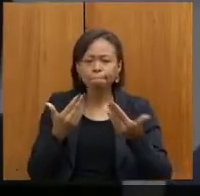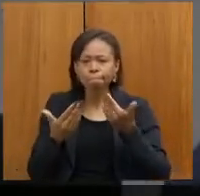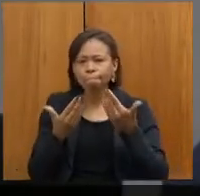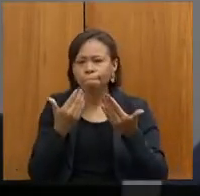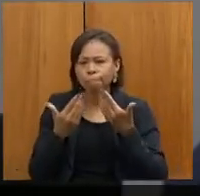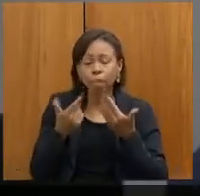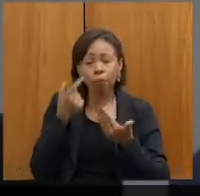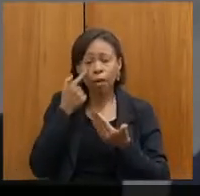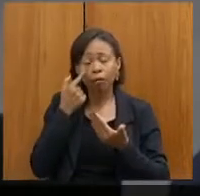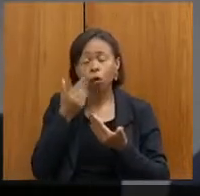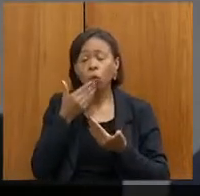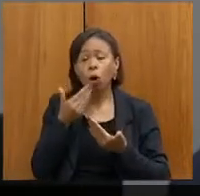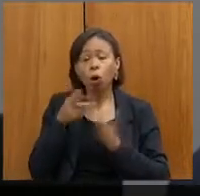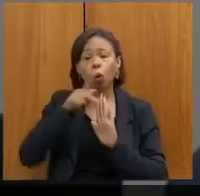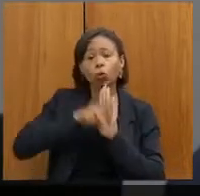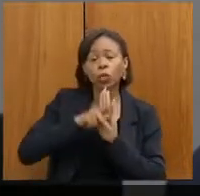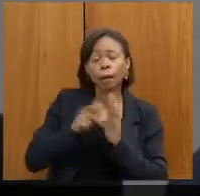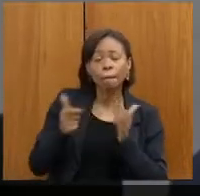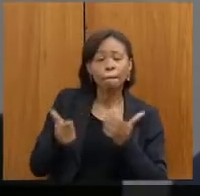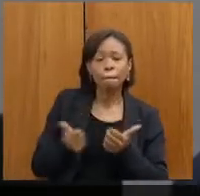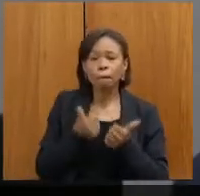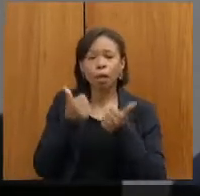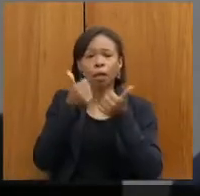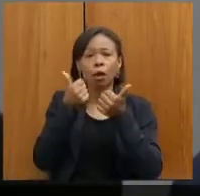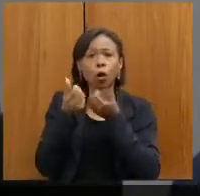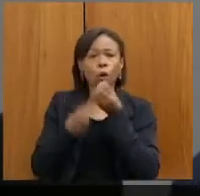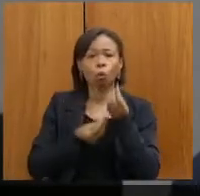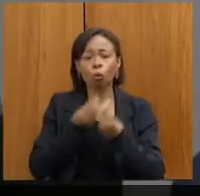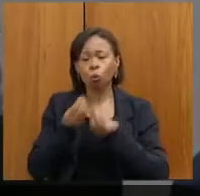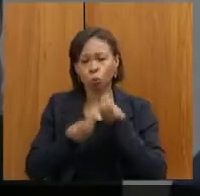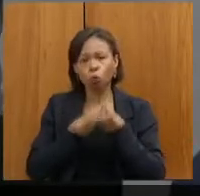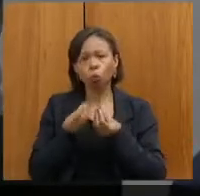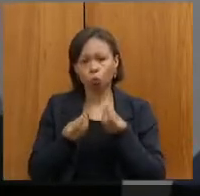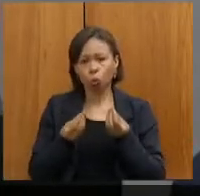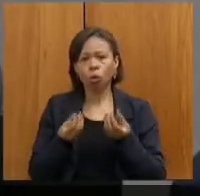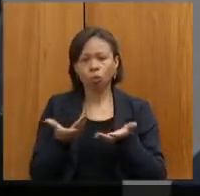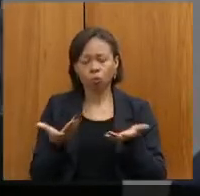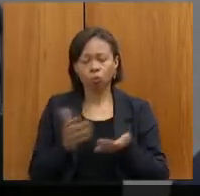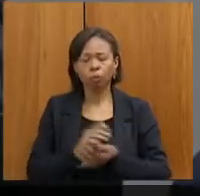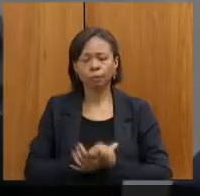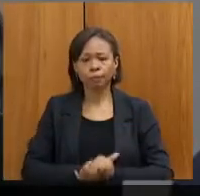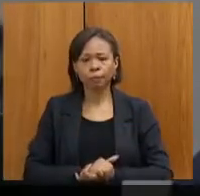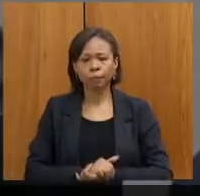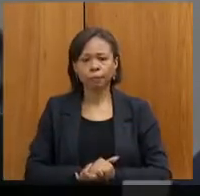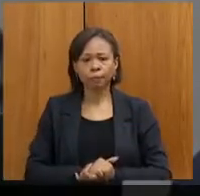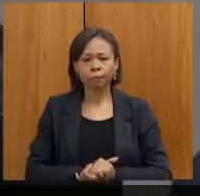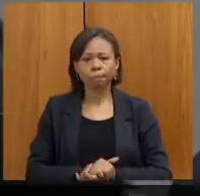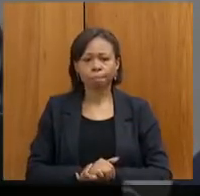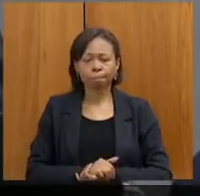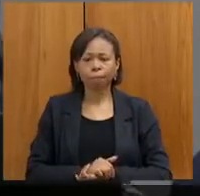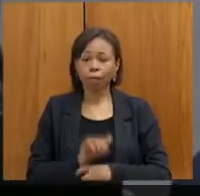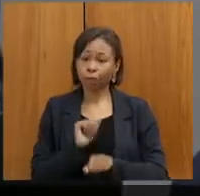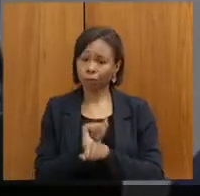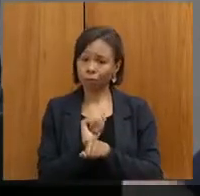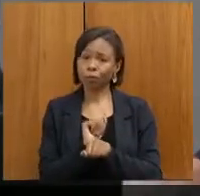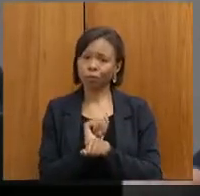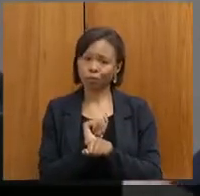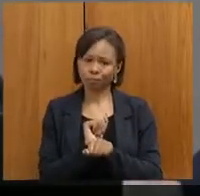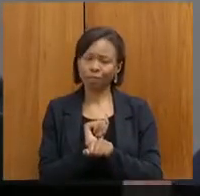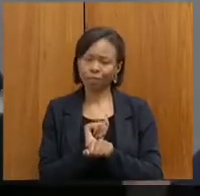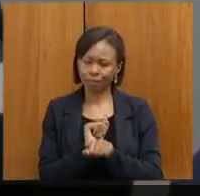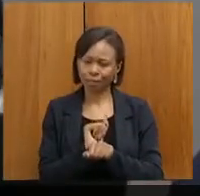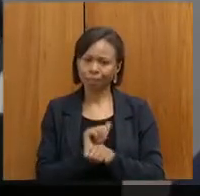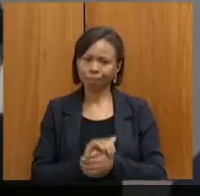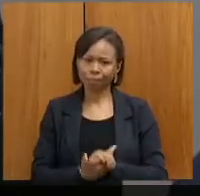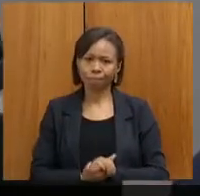projeto ideal melhor algo ritmo ou uma heurística necessária né então vamos aguardar né